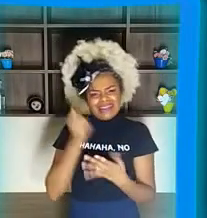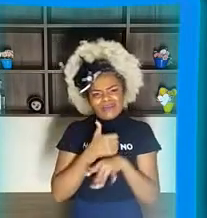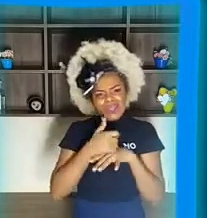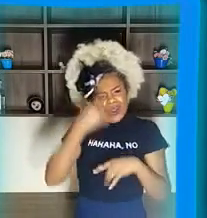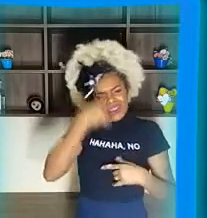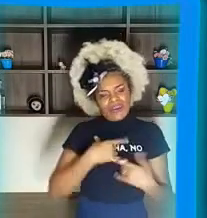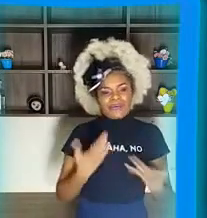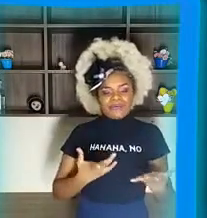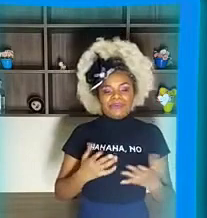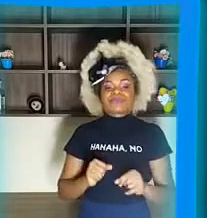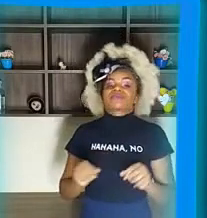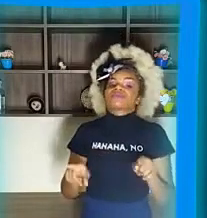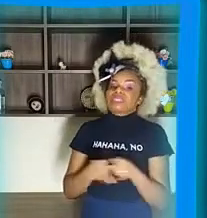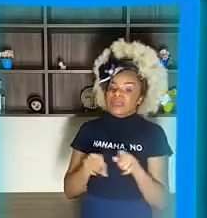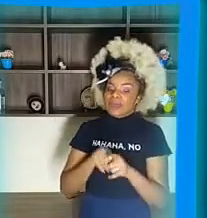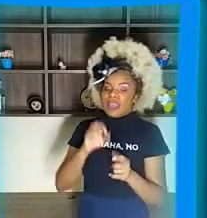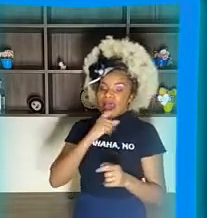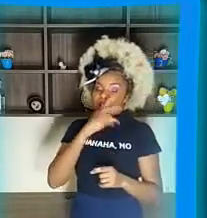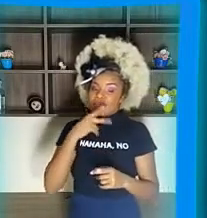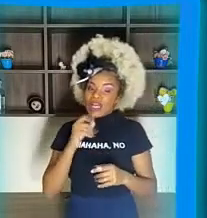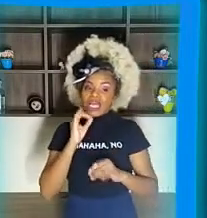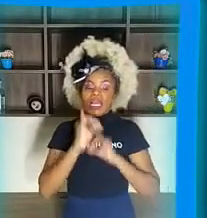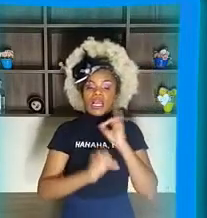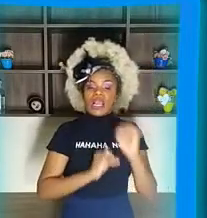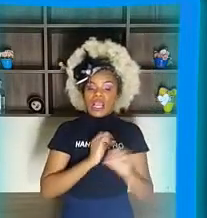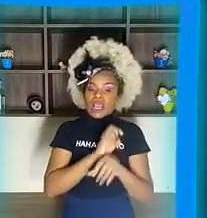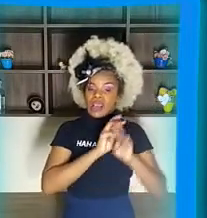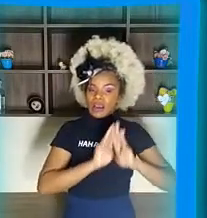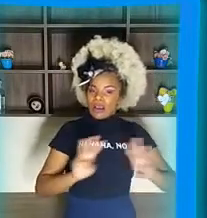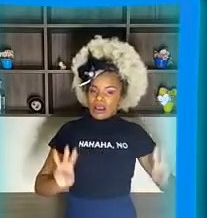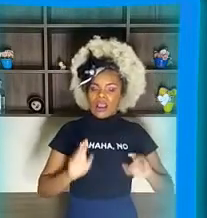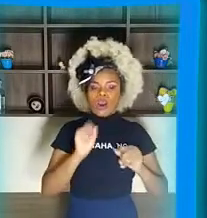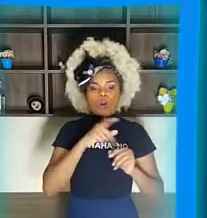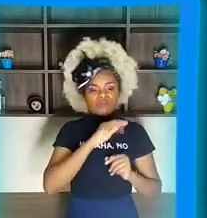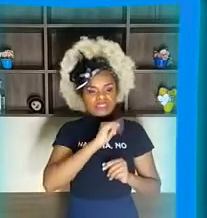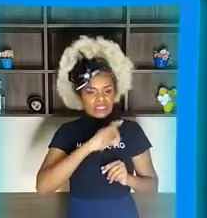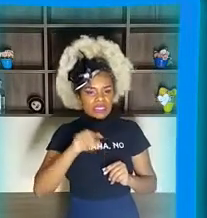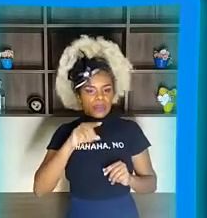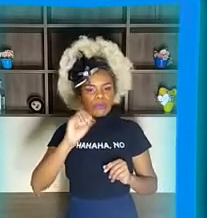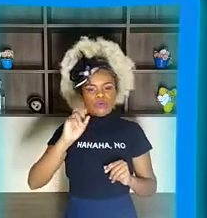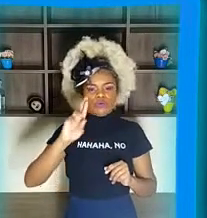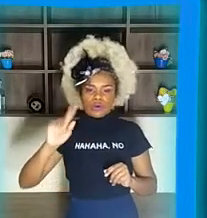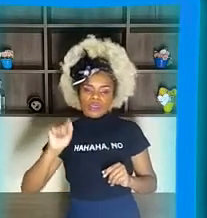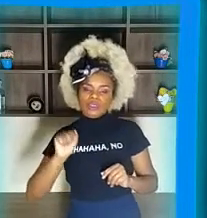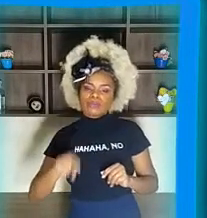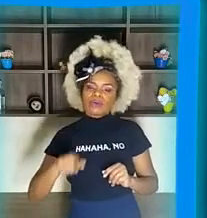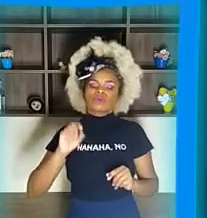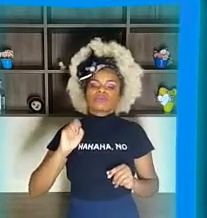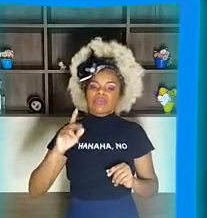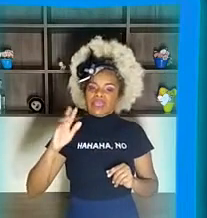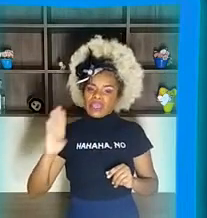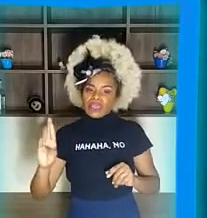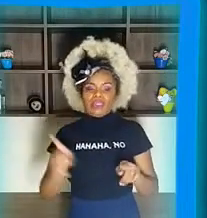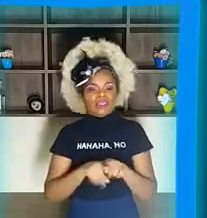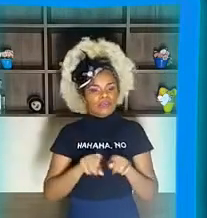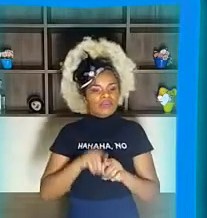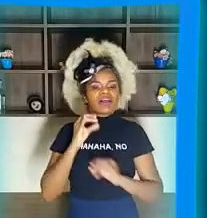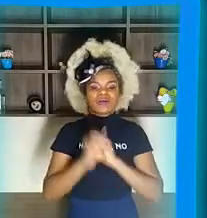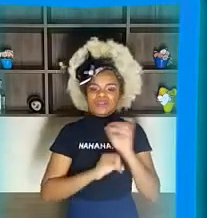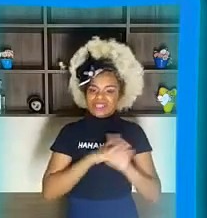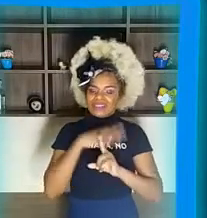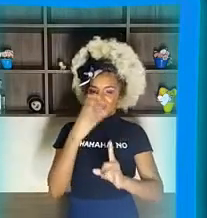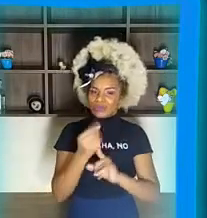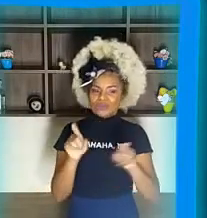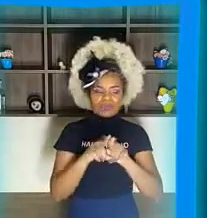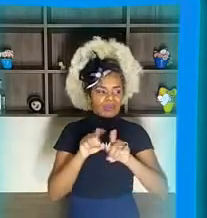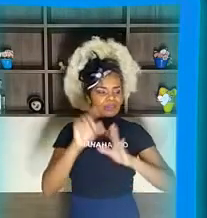E o nosso site, né, oficina.org.br, que vocês vão ter acesso também acessando lá o site do Arte Uni, que a gente colocou todos os